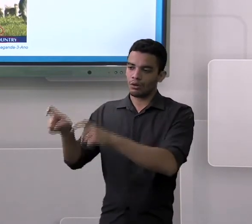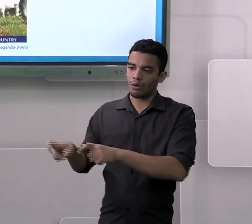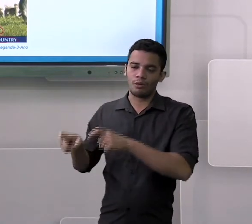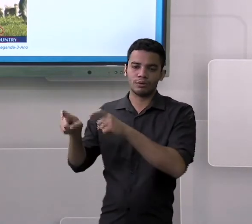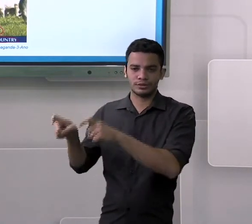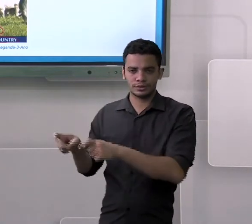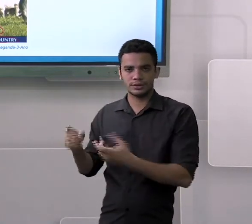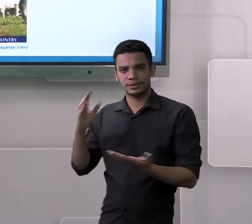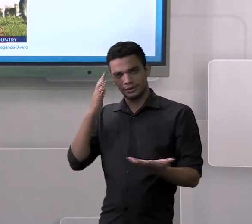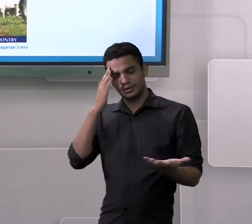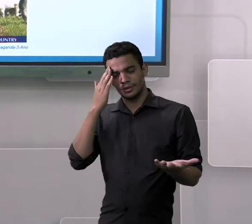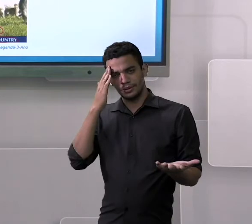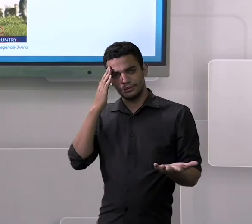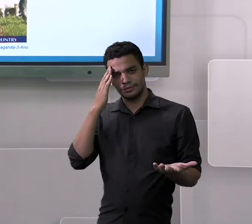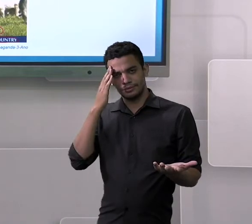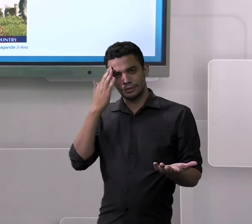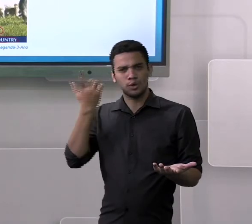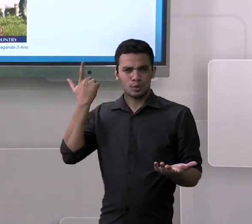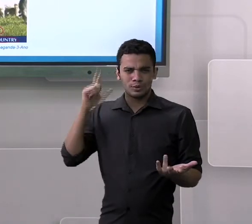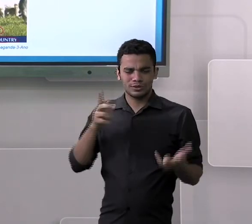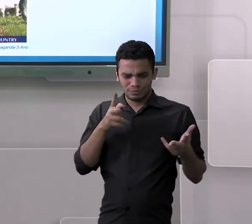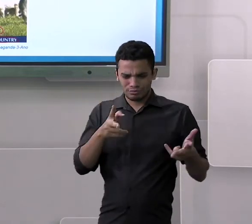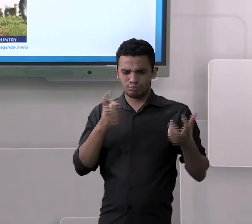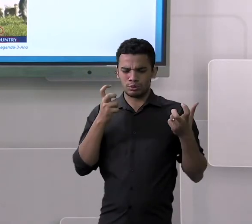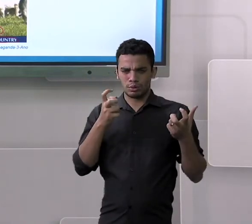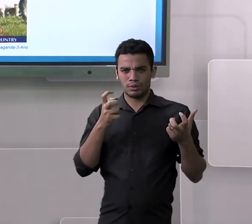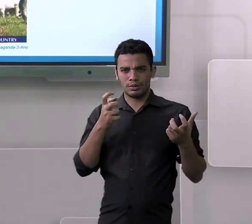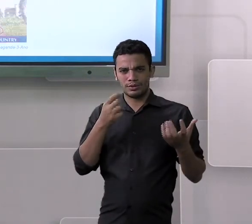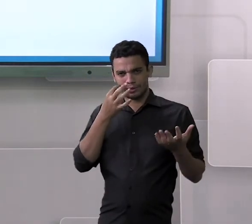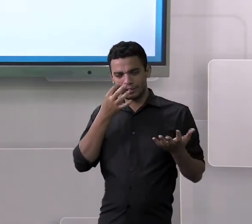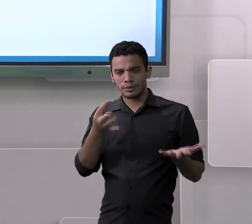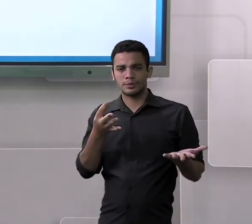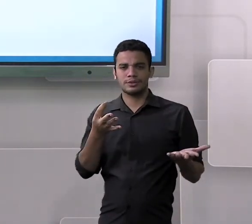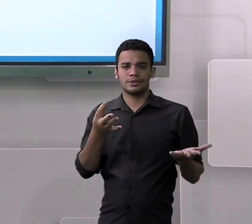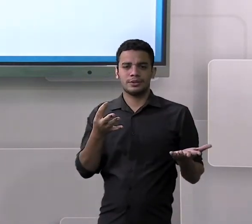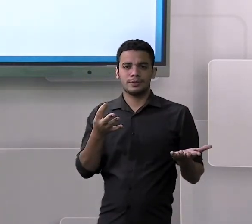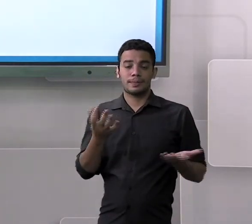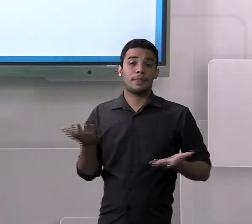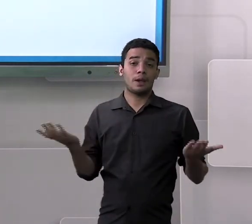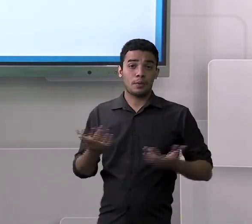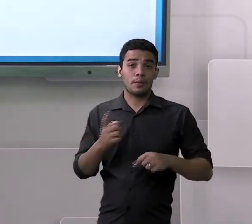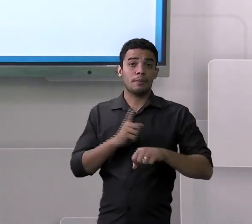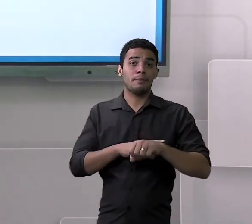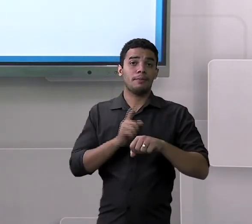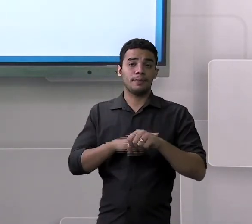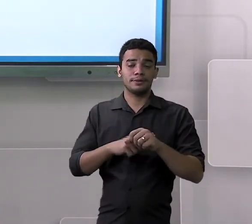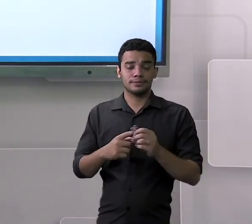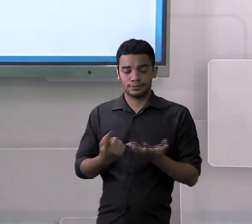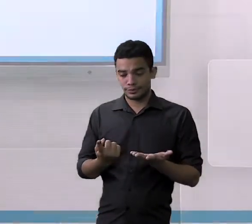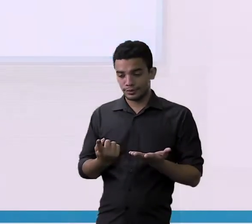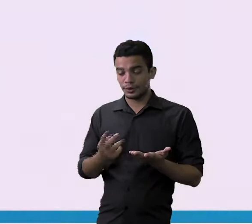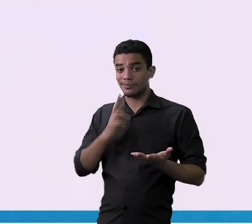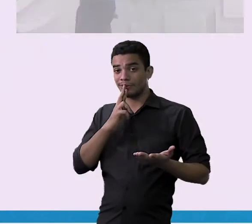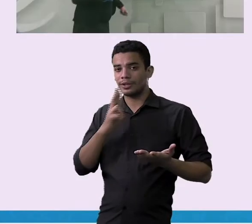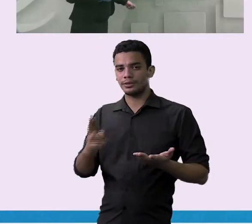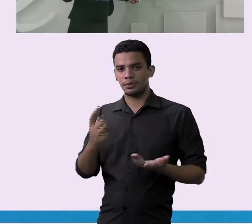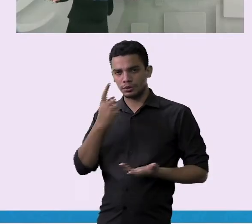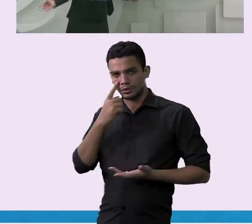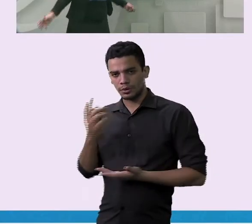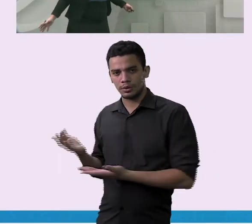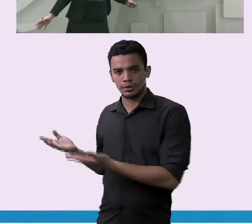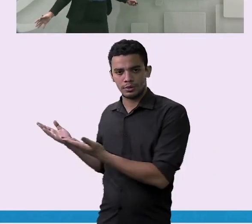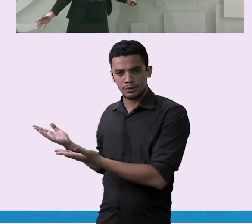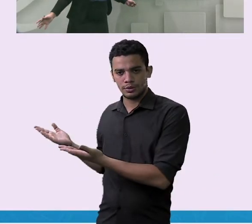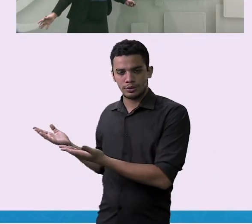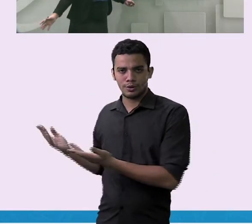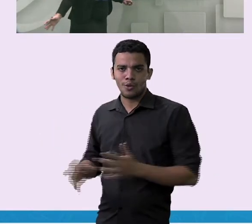bem atenção no nosso anúncio, na nossa propaganda? Vamos lá responder algumas perguntas. Este texto é